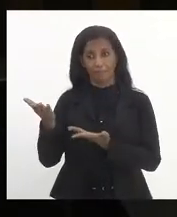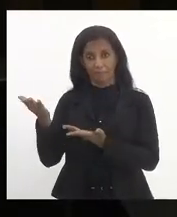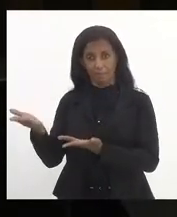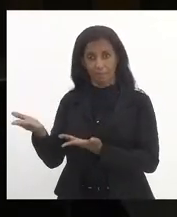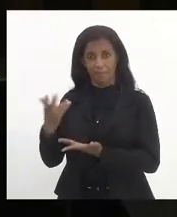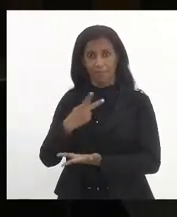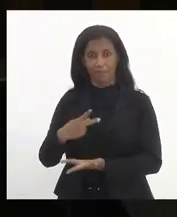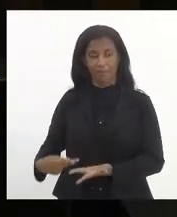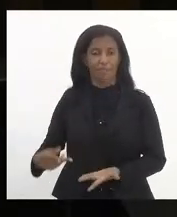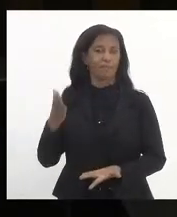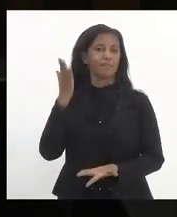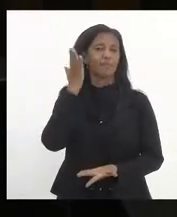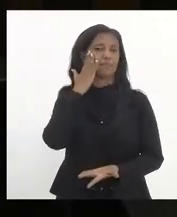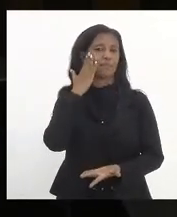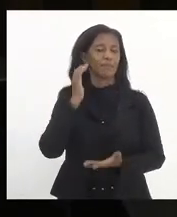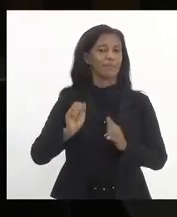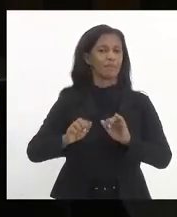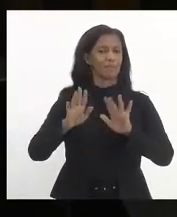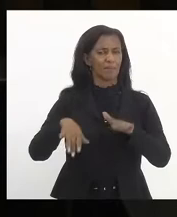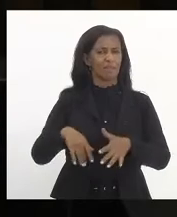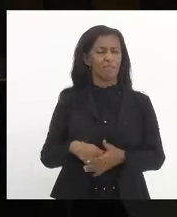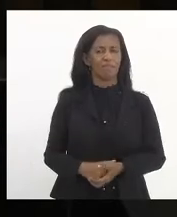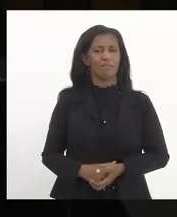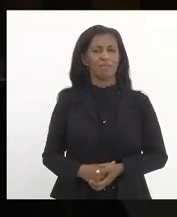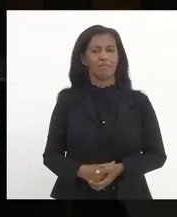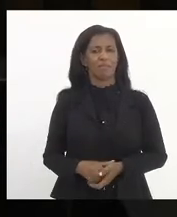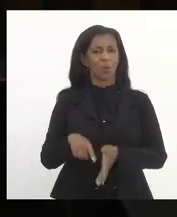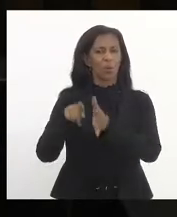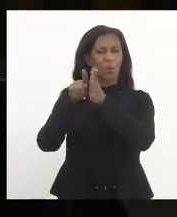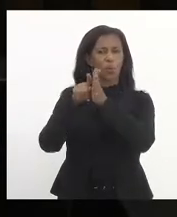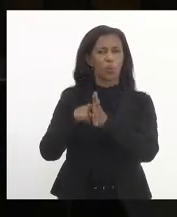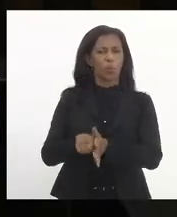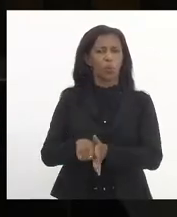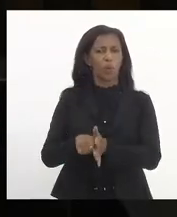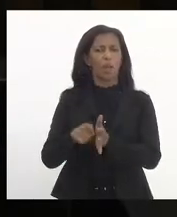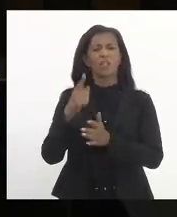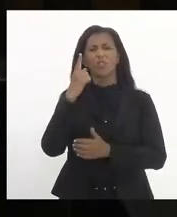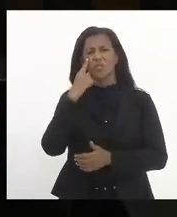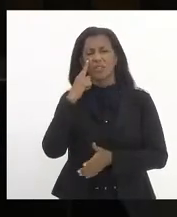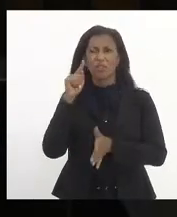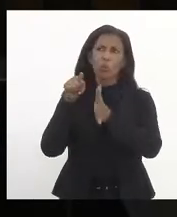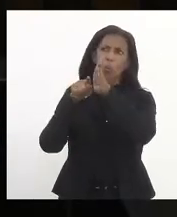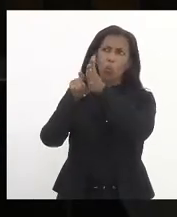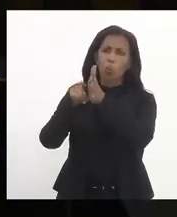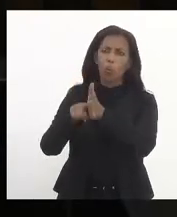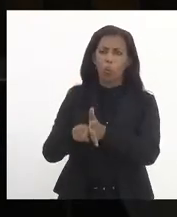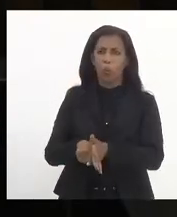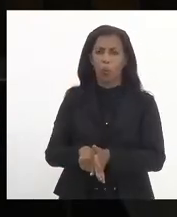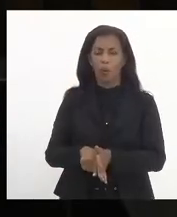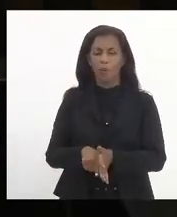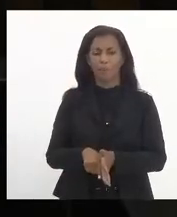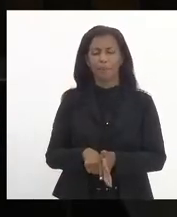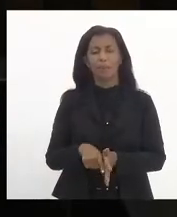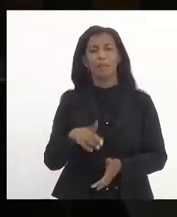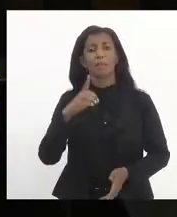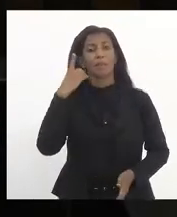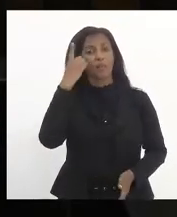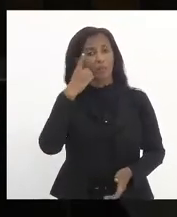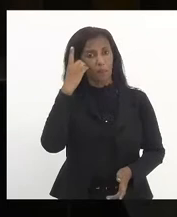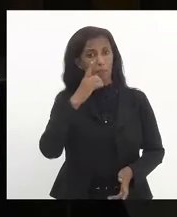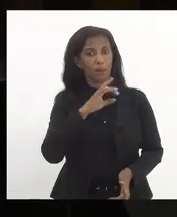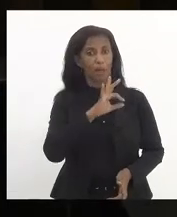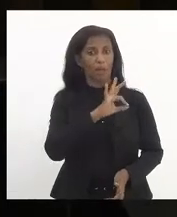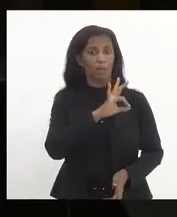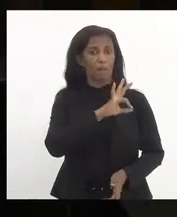disso, a gente tem verificado que as deduções, deputada Marta Rocha, a senhora também participa